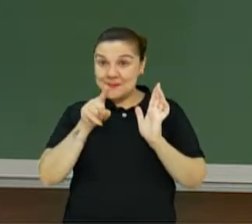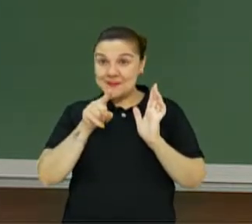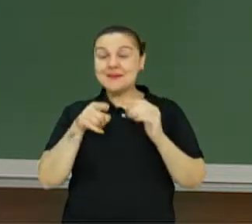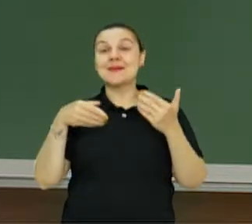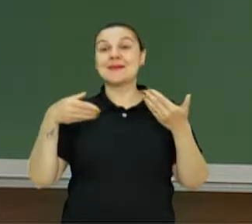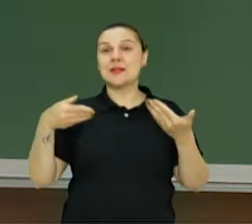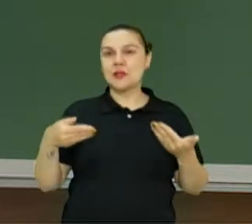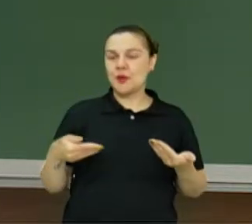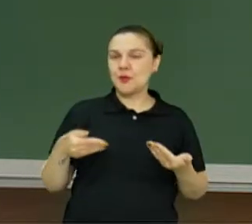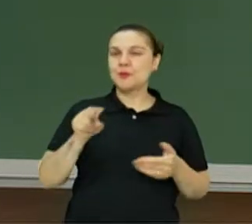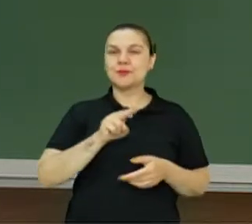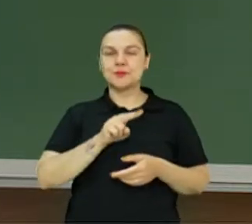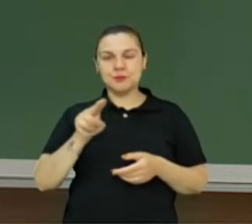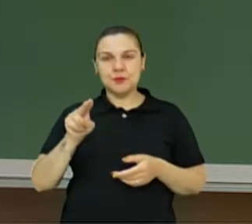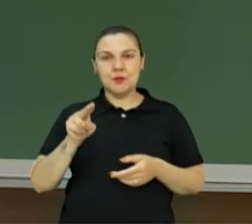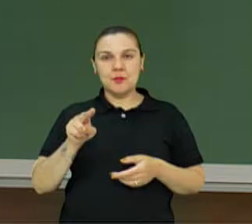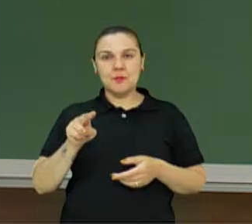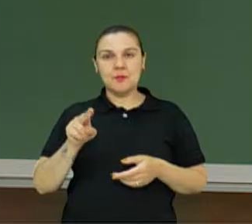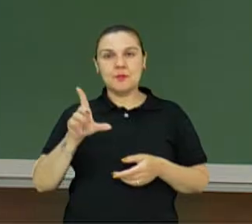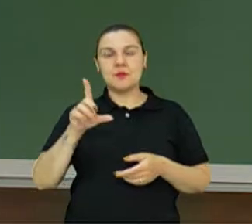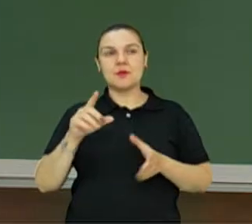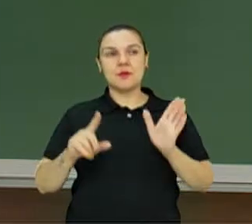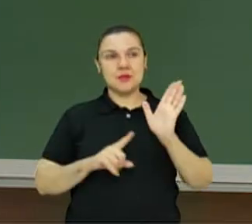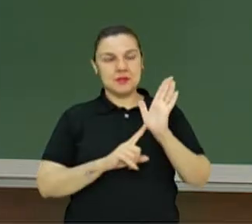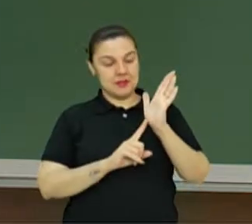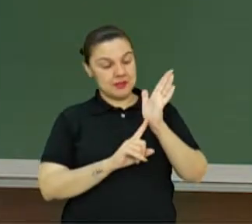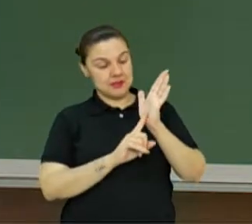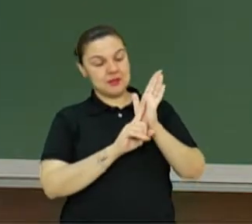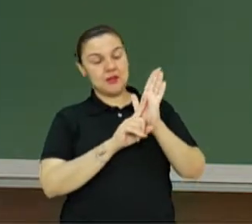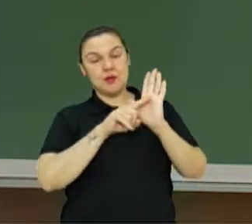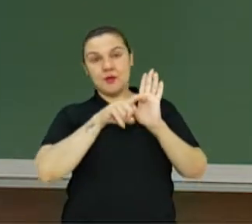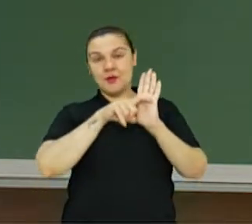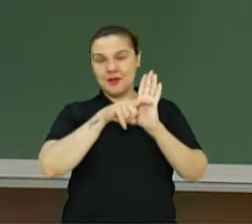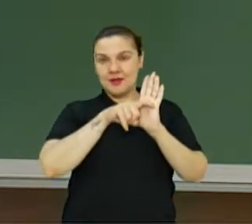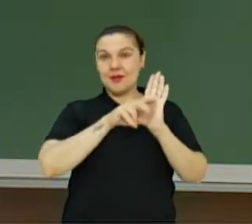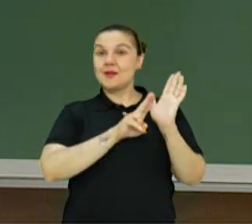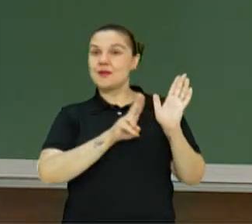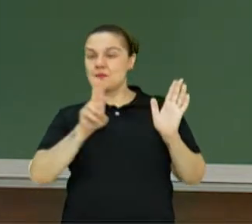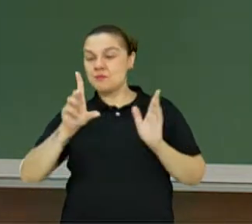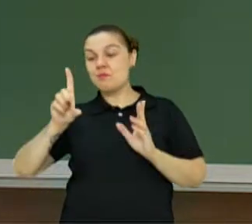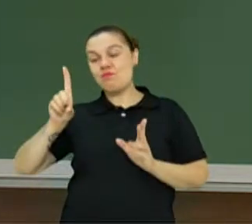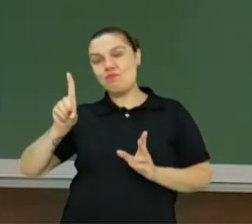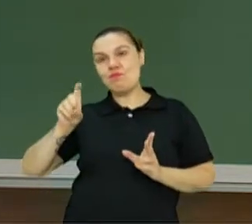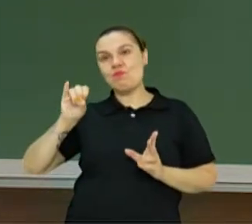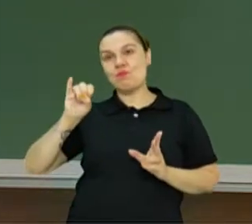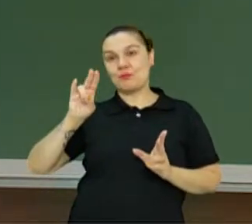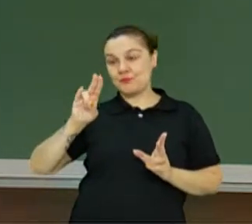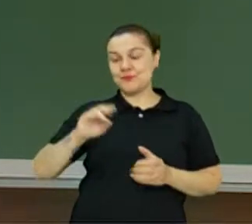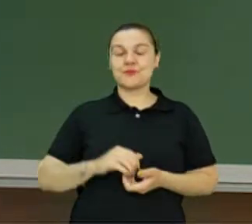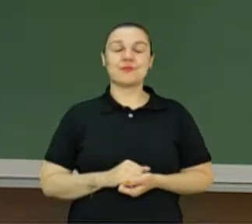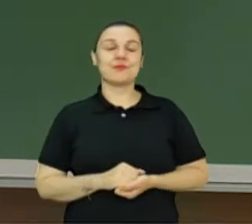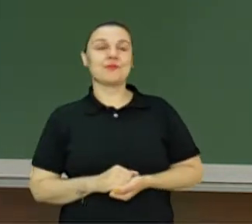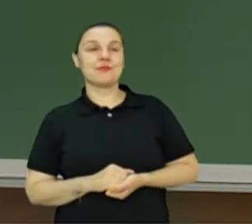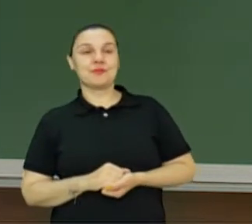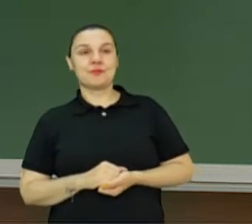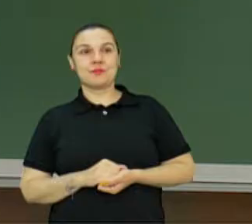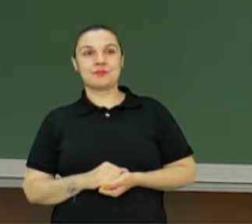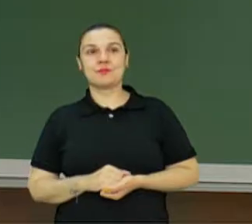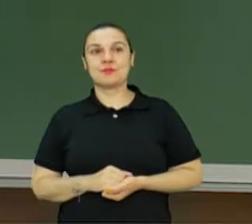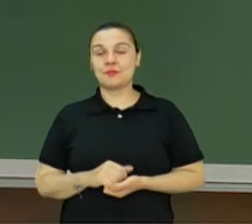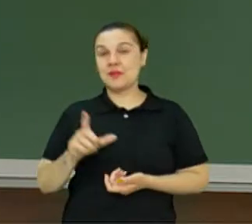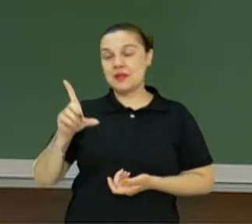método, o nome, né, já diz, ele é um método intrauterino, por isso que o nome dele é DIU, tá?